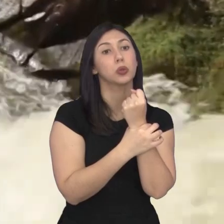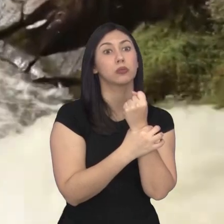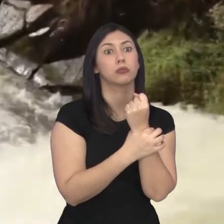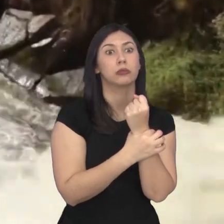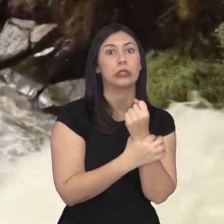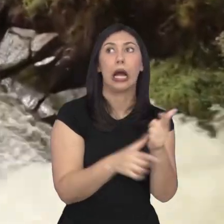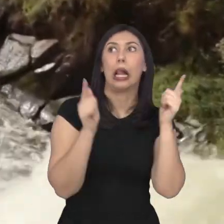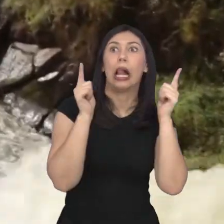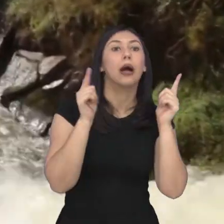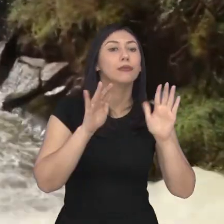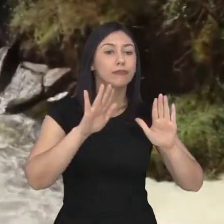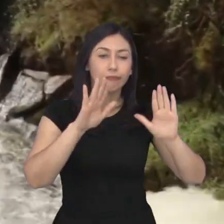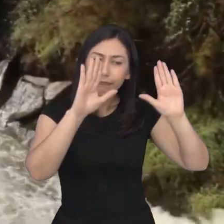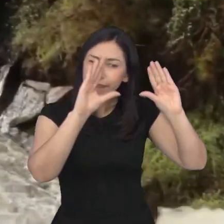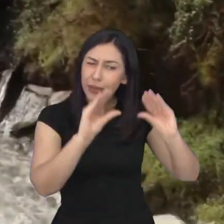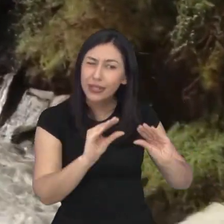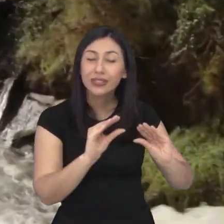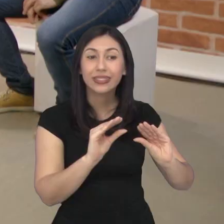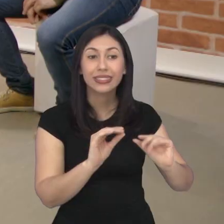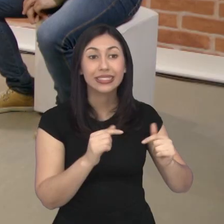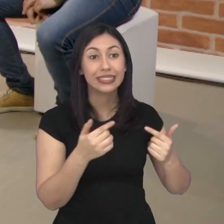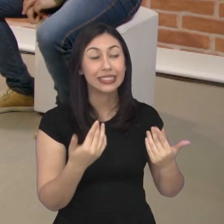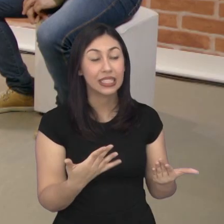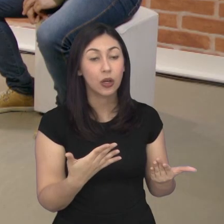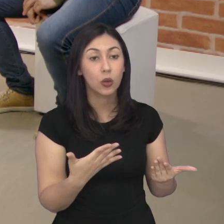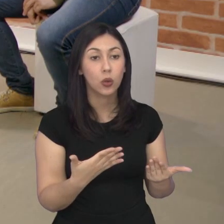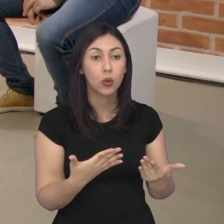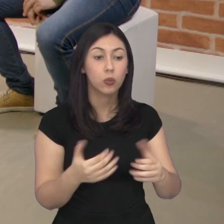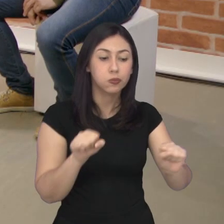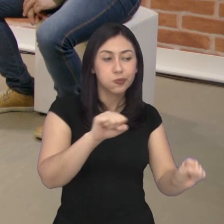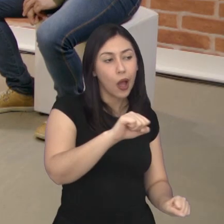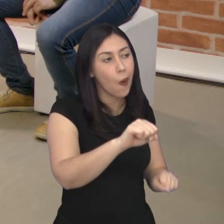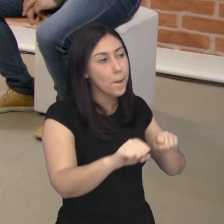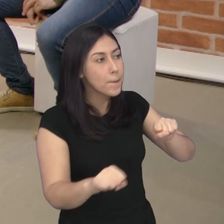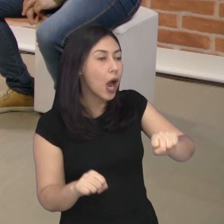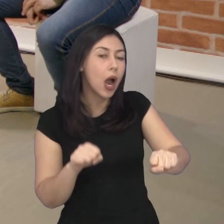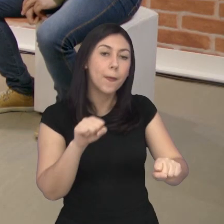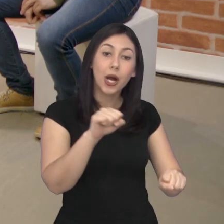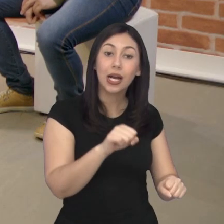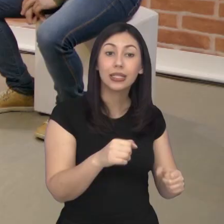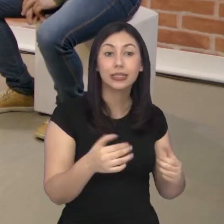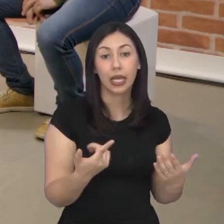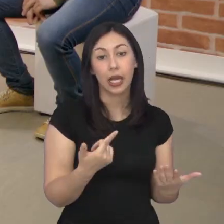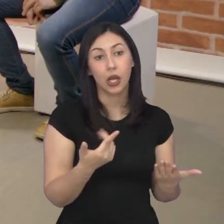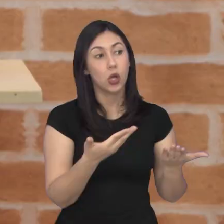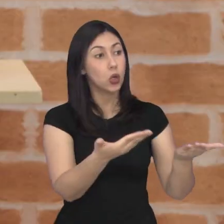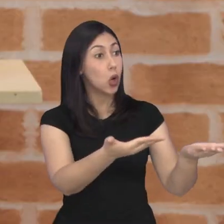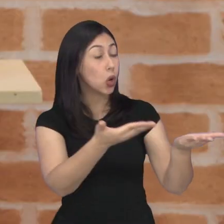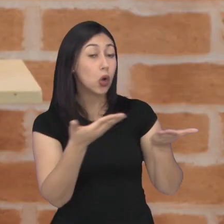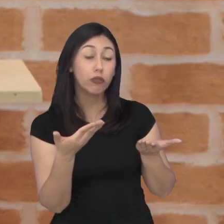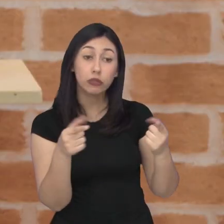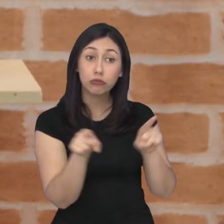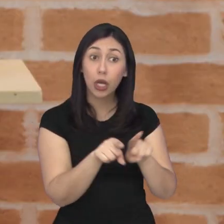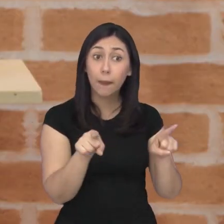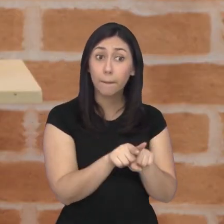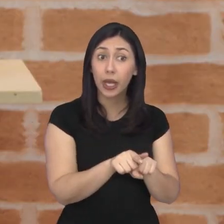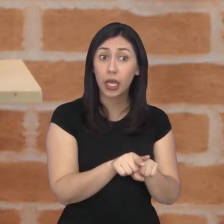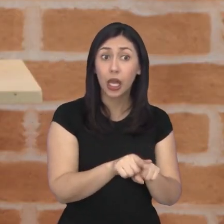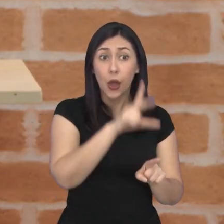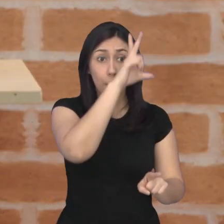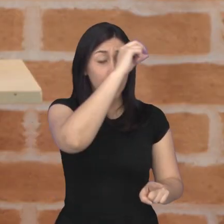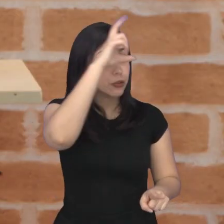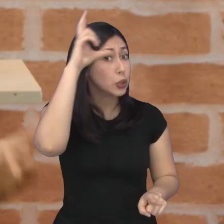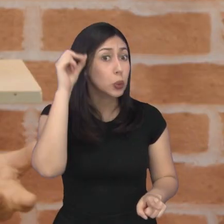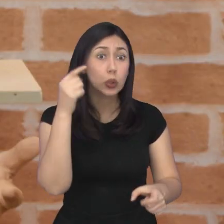tão extremos esses, né, que correm bastante risco. Então o caiaque, o navegar a cidade, então eu vou convidar o poder público, a sociedade